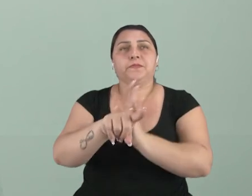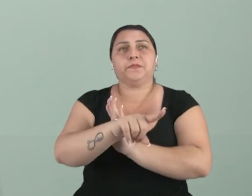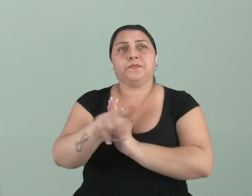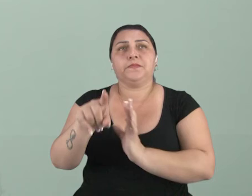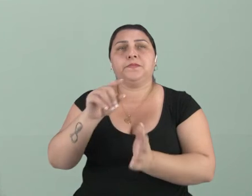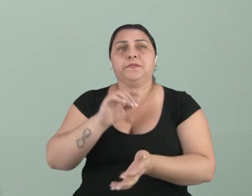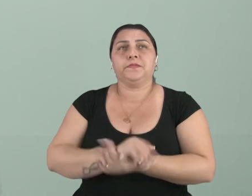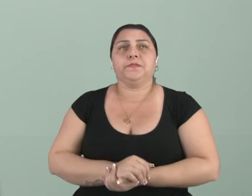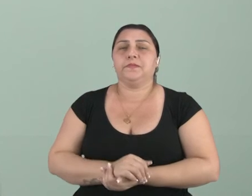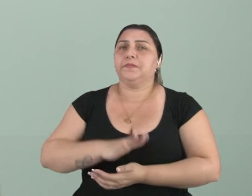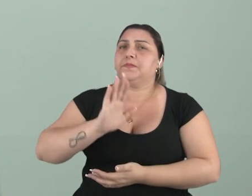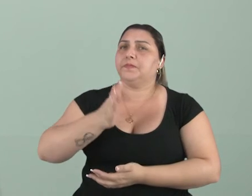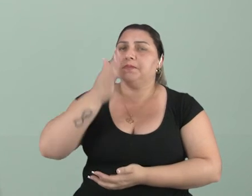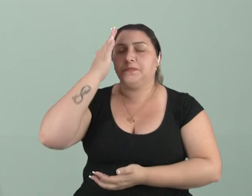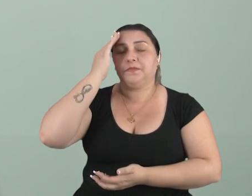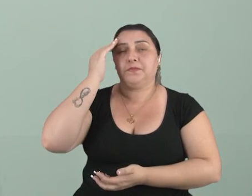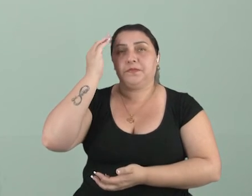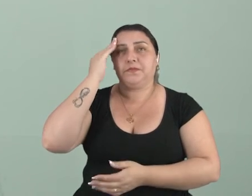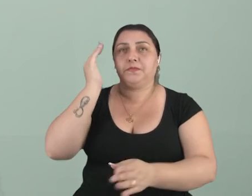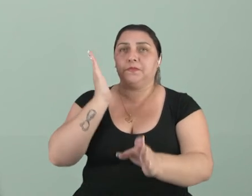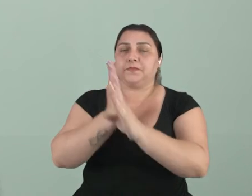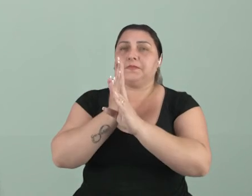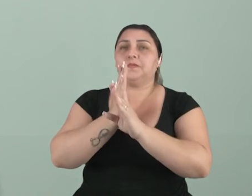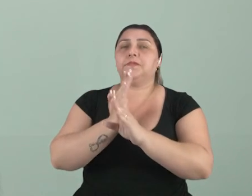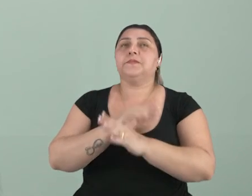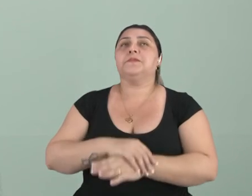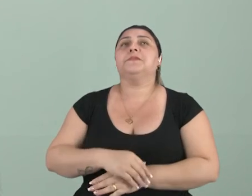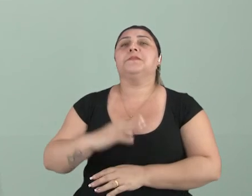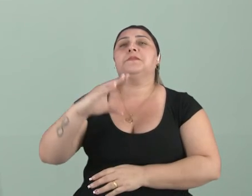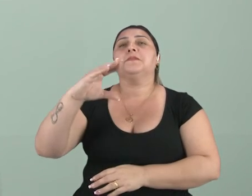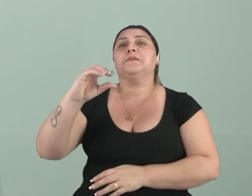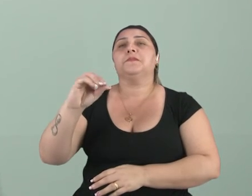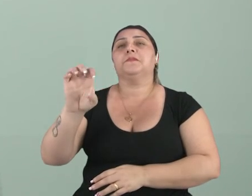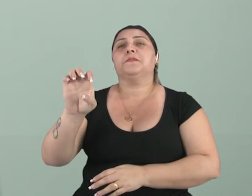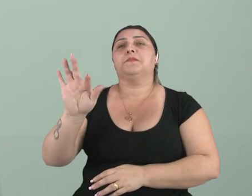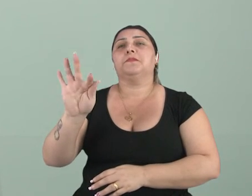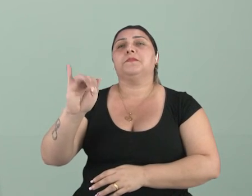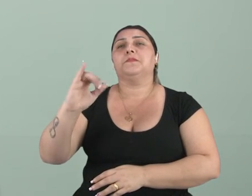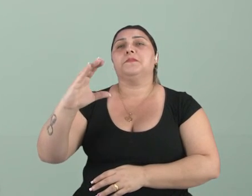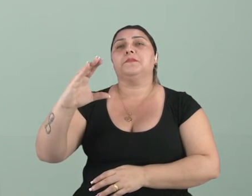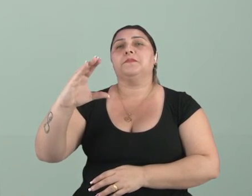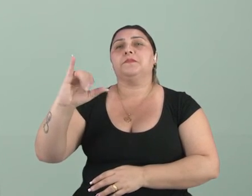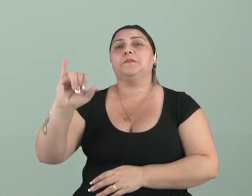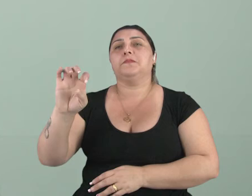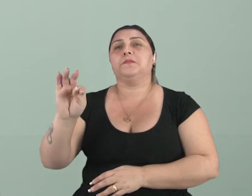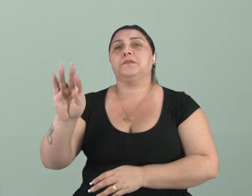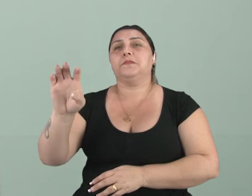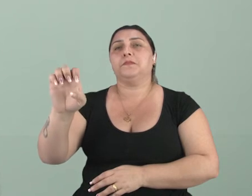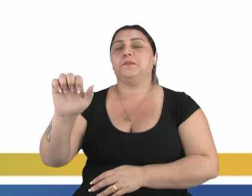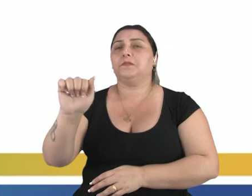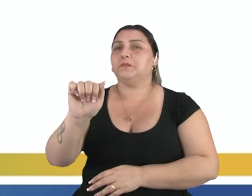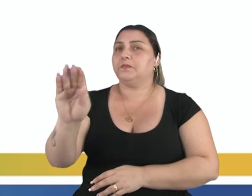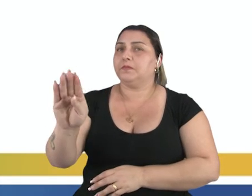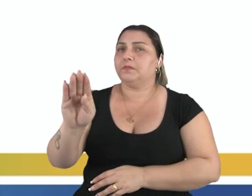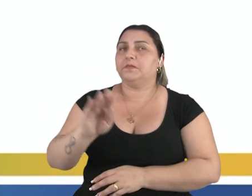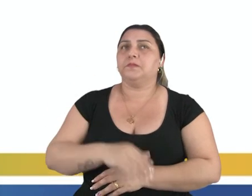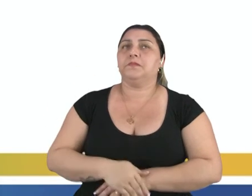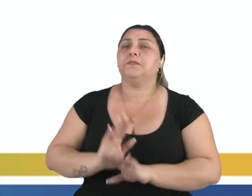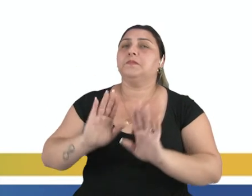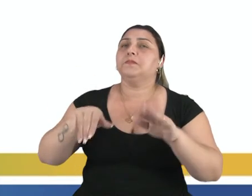os coeficientes A e o coeficiente B? Qual a resposta vocês já têm? Então, olha